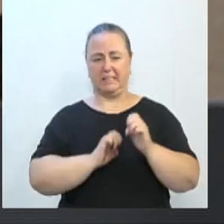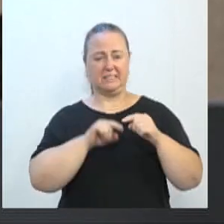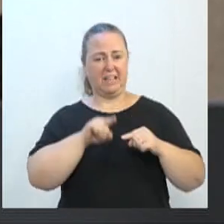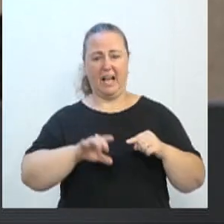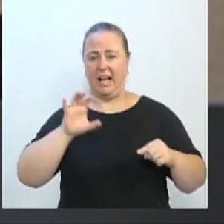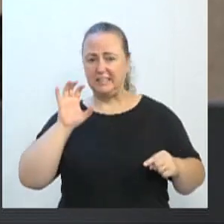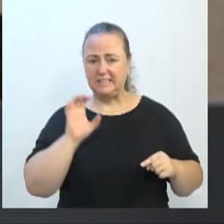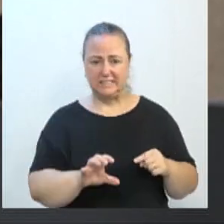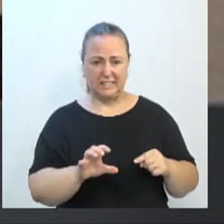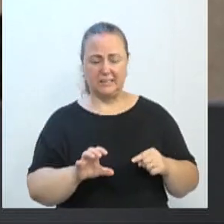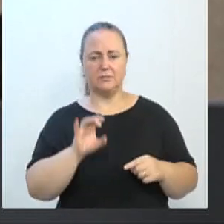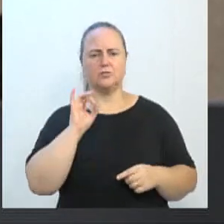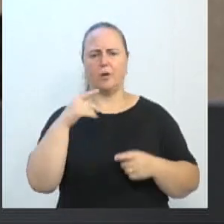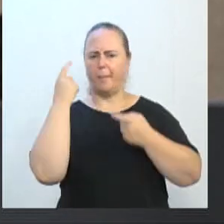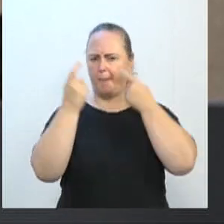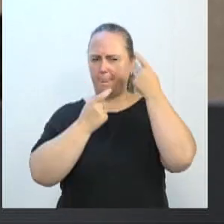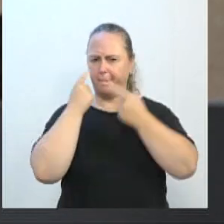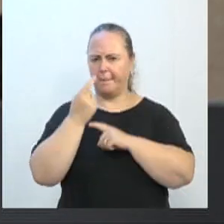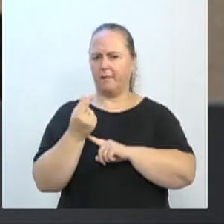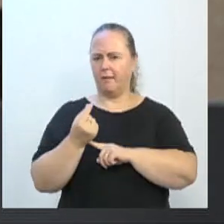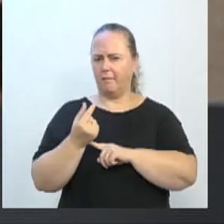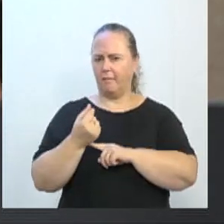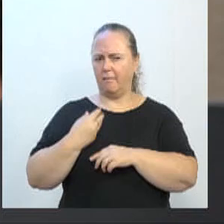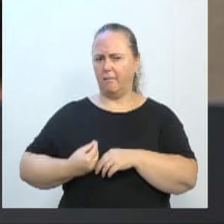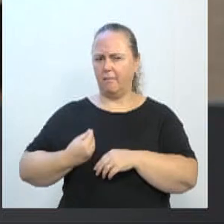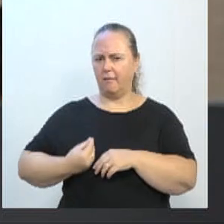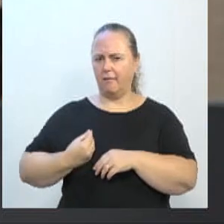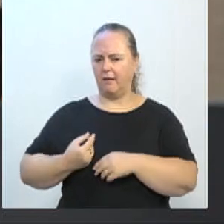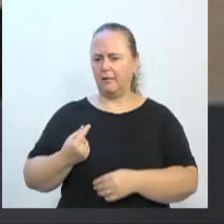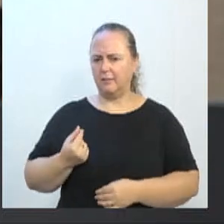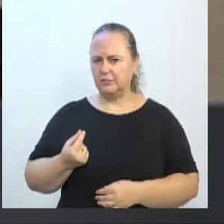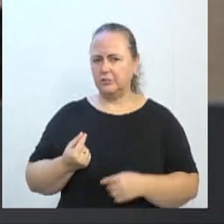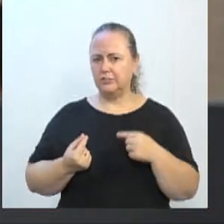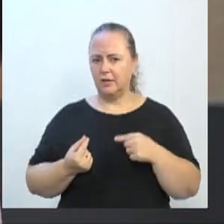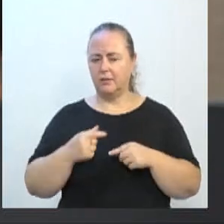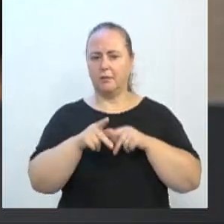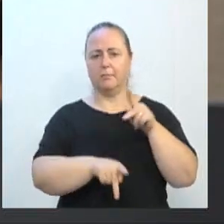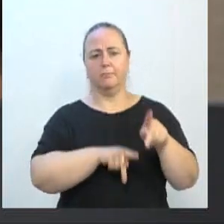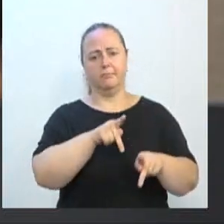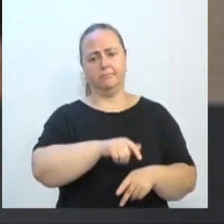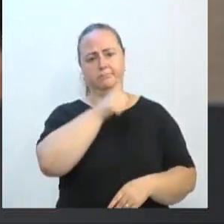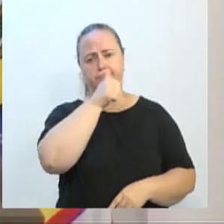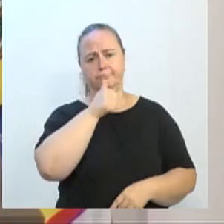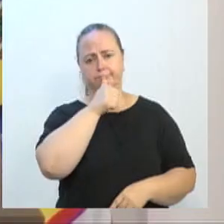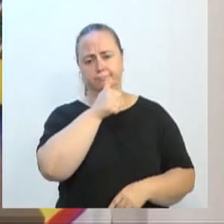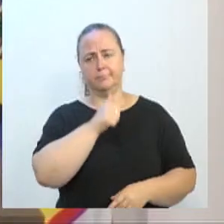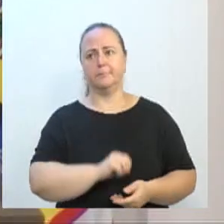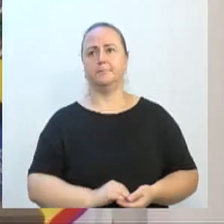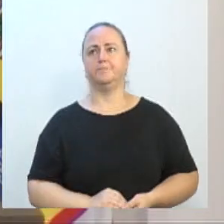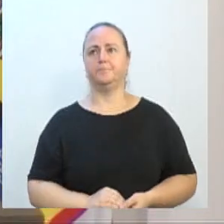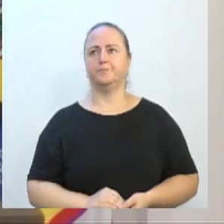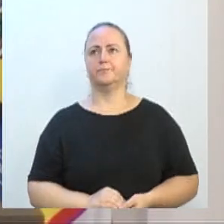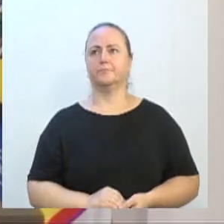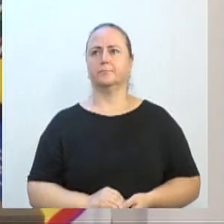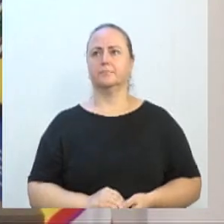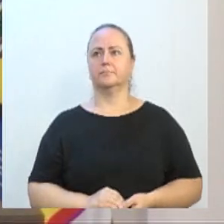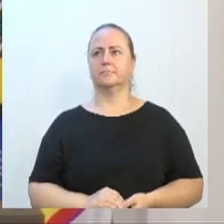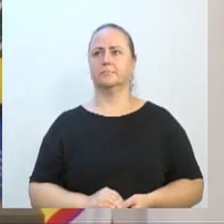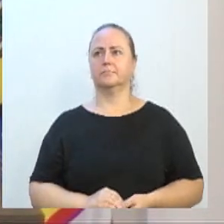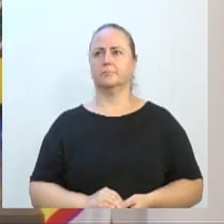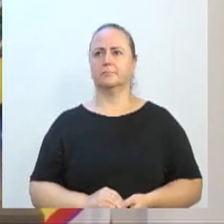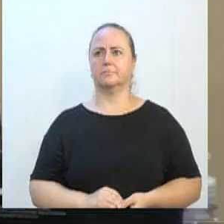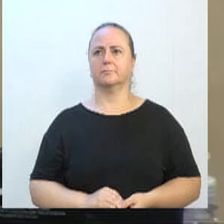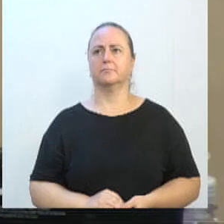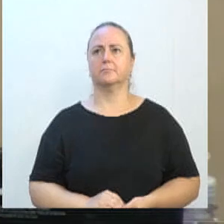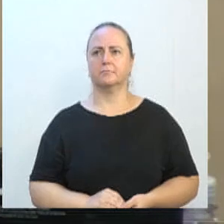forma, preocupado unicamente com a vida financeira desta empresa, a população paga. Senhor presidente, por gentileza, mais 2 minutos por conta